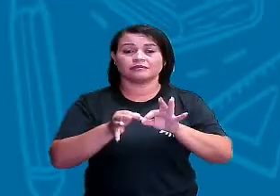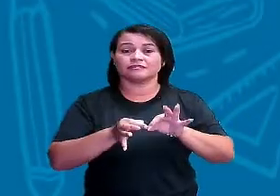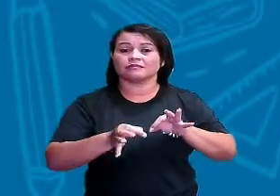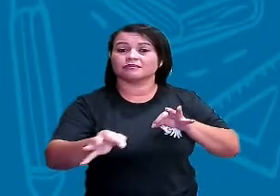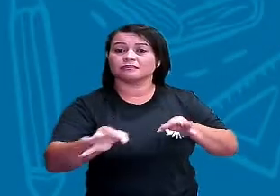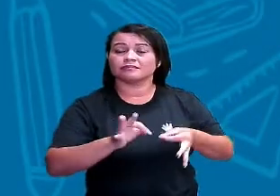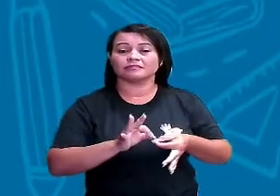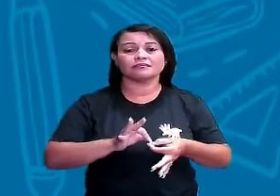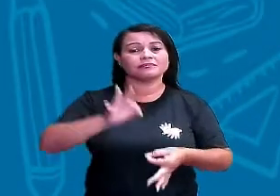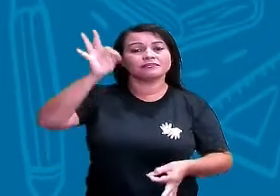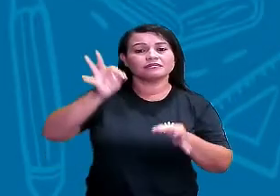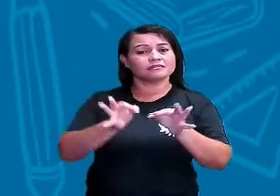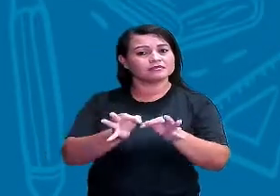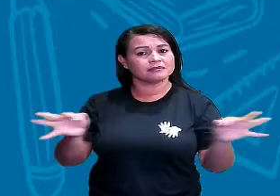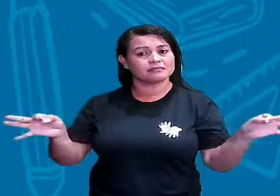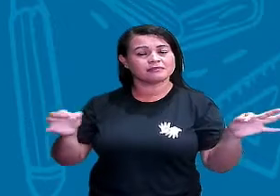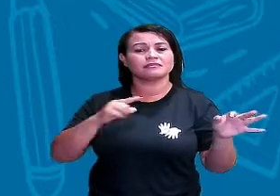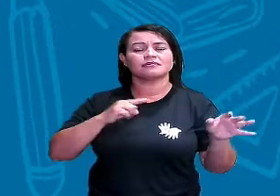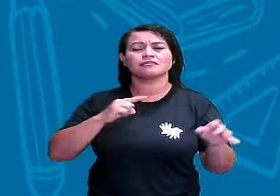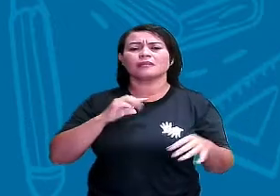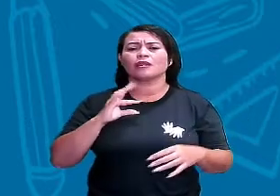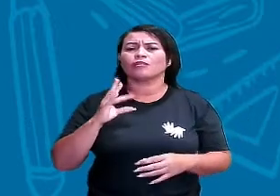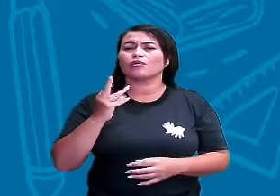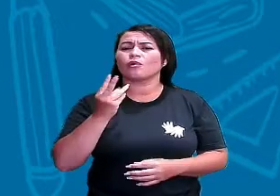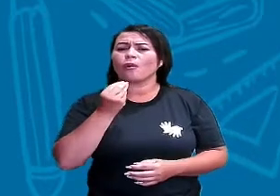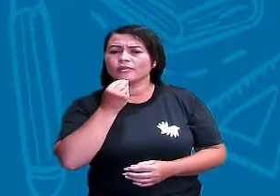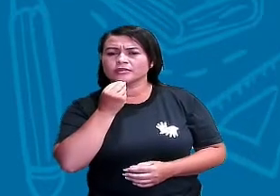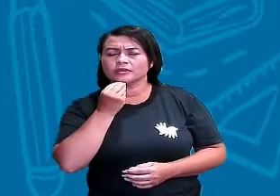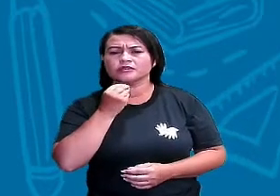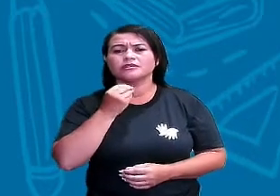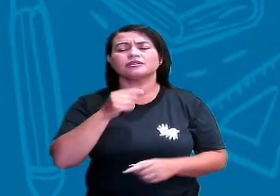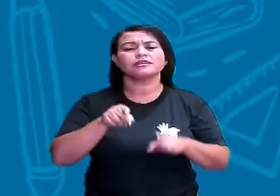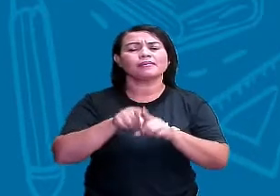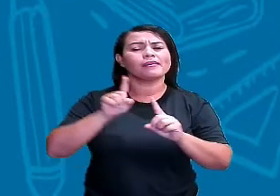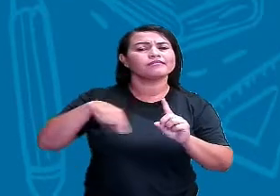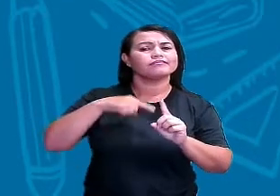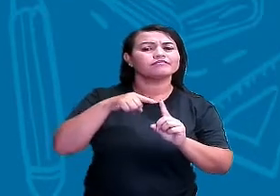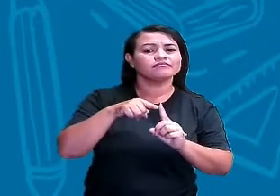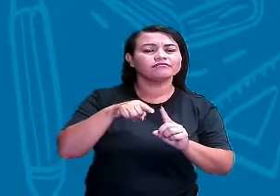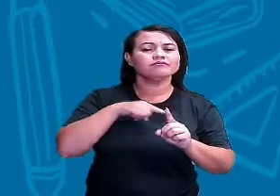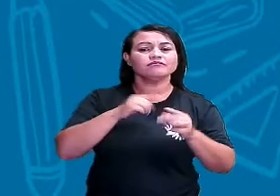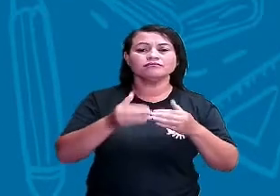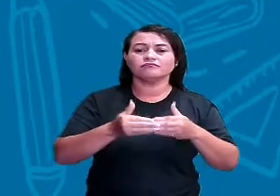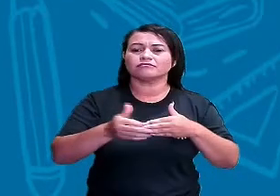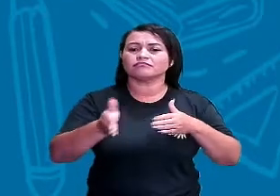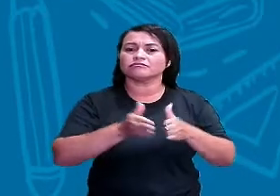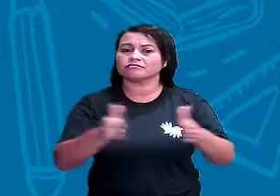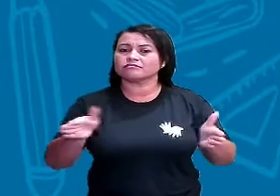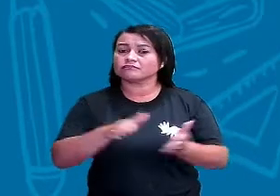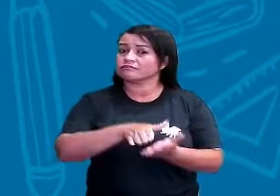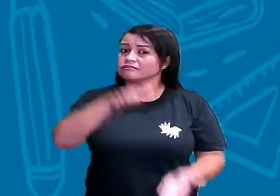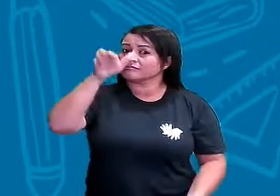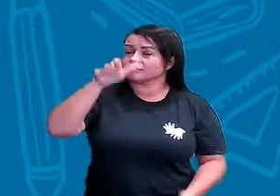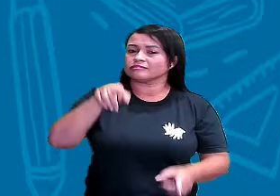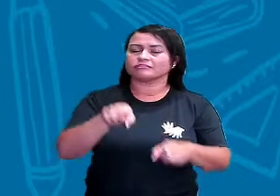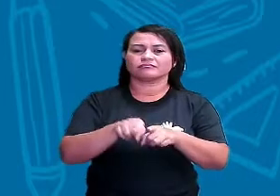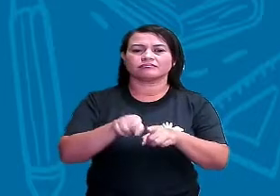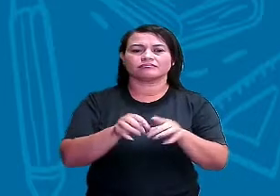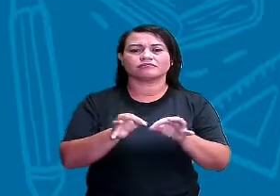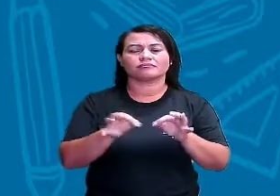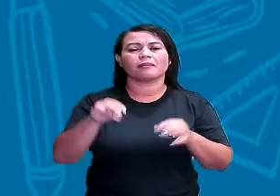medidas. Nosso objeto de conhecimento, medida de comprimento, unidades não padronizadas e padronizadas,